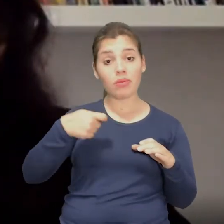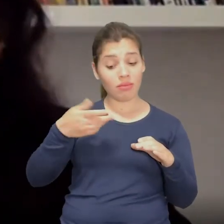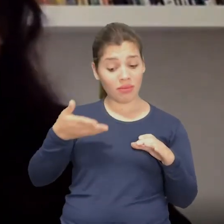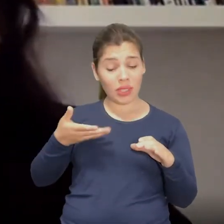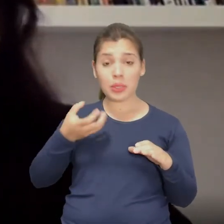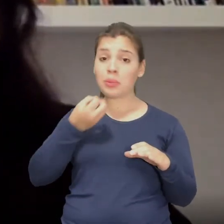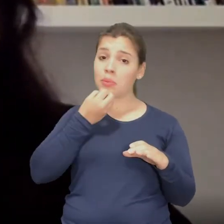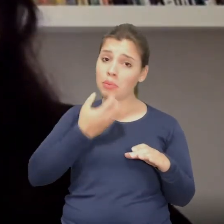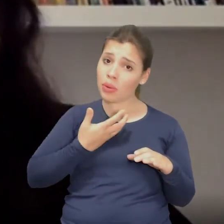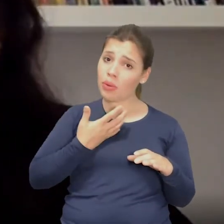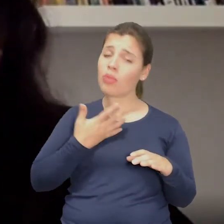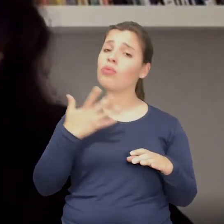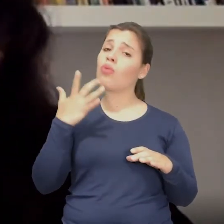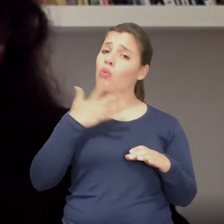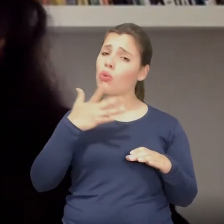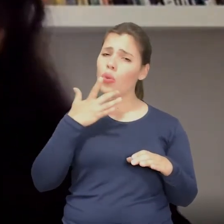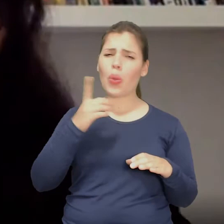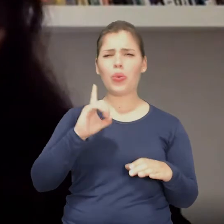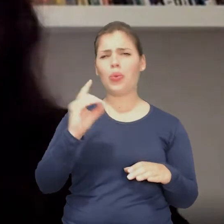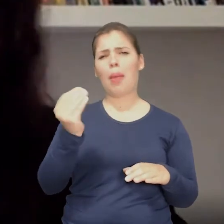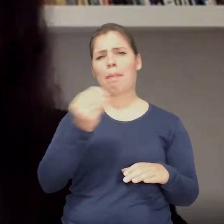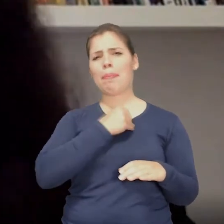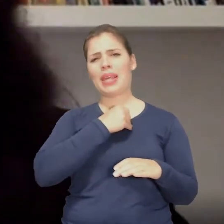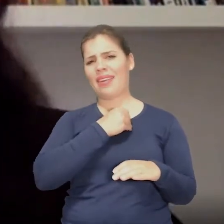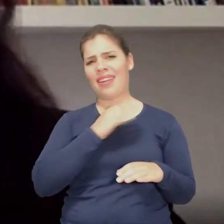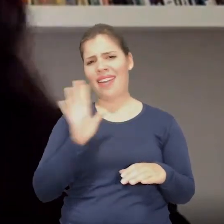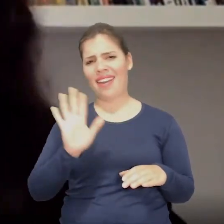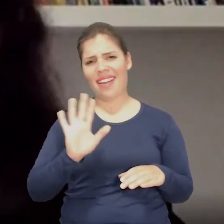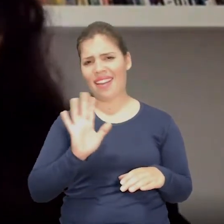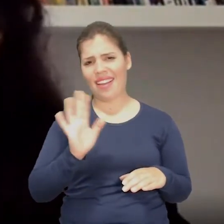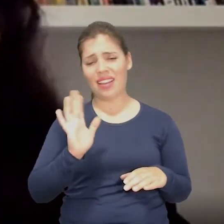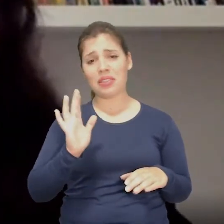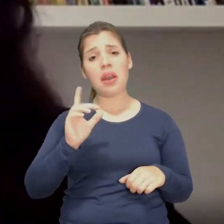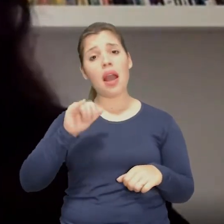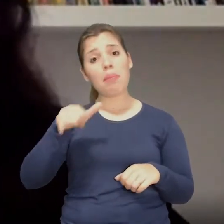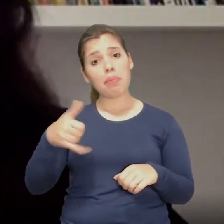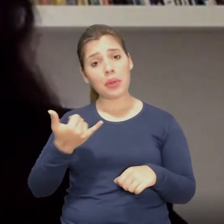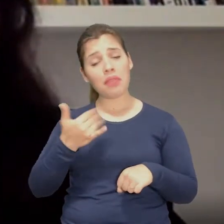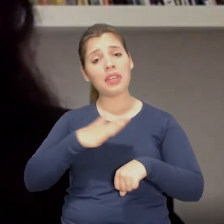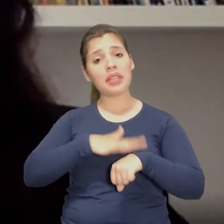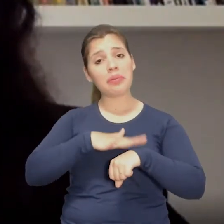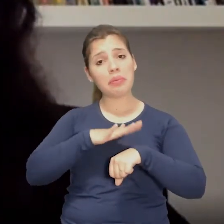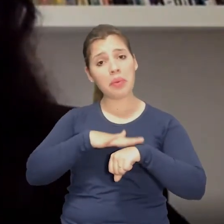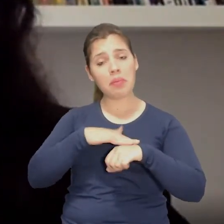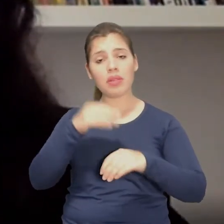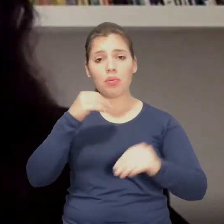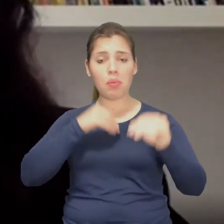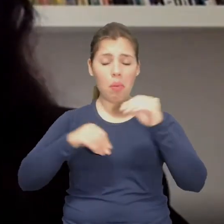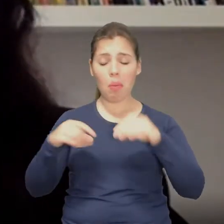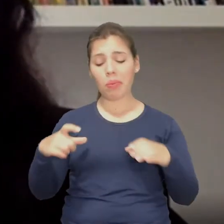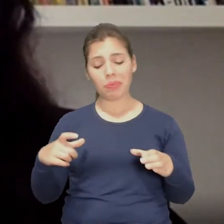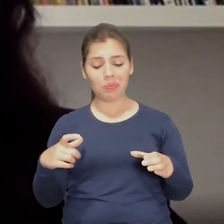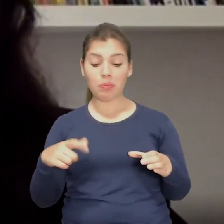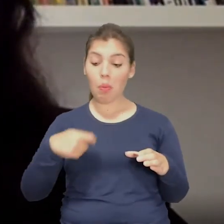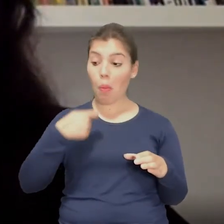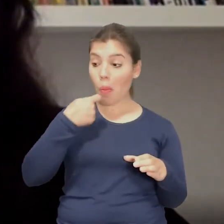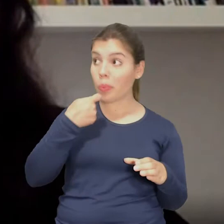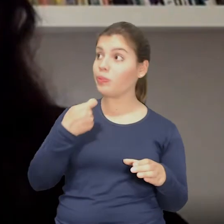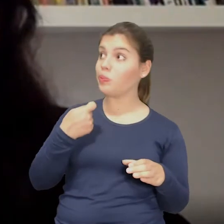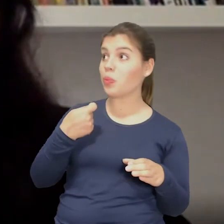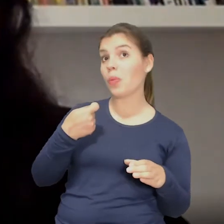comer, isso é bom, isso é gostoso, isso não é um pecado. Então, usa aquele período ali